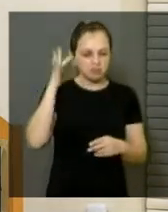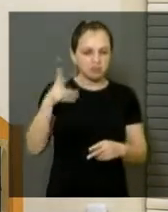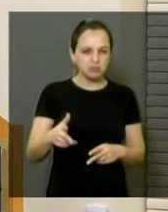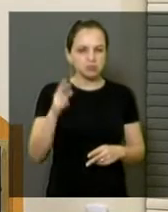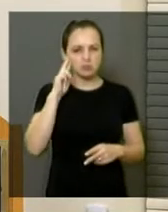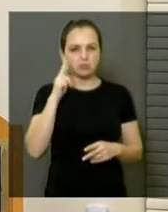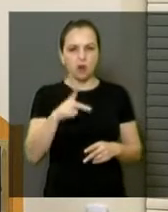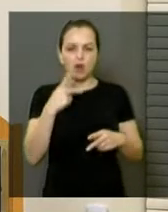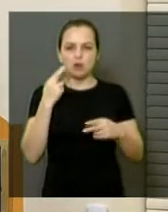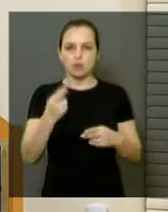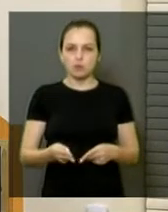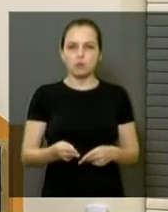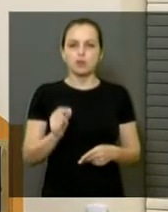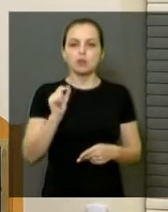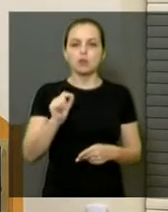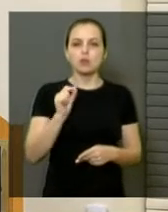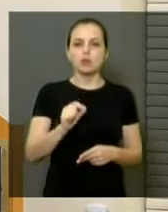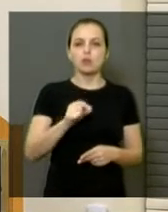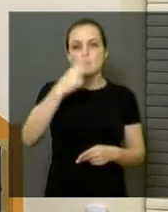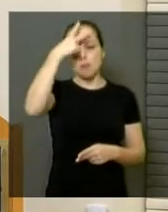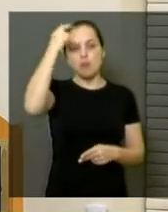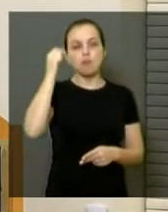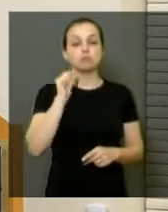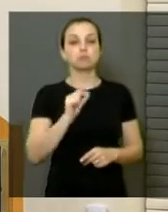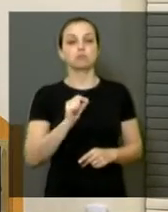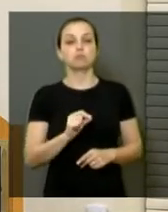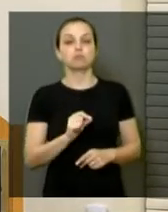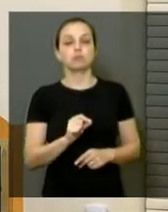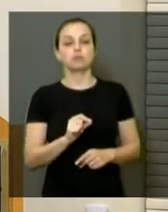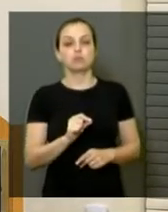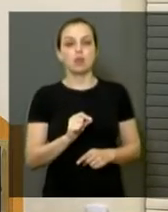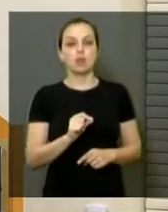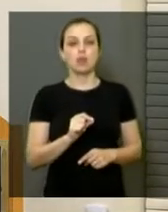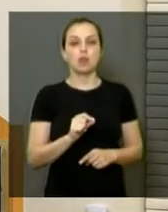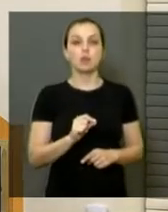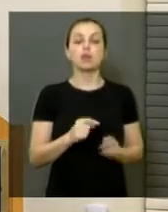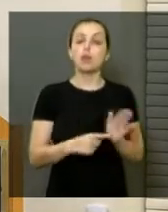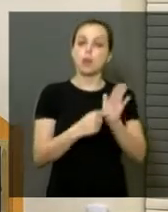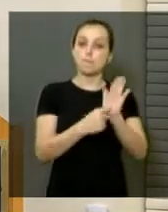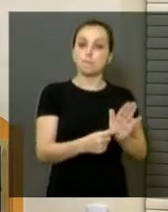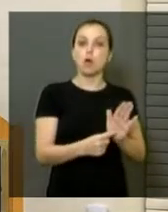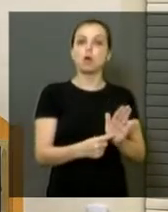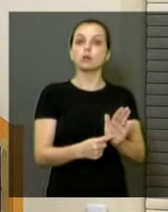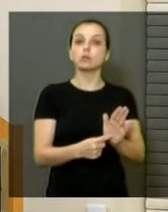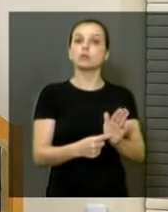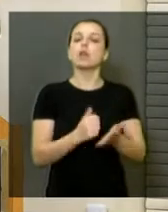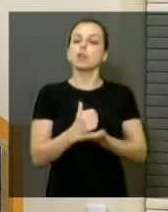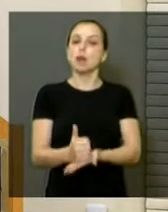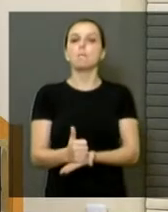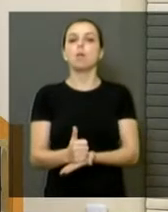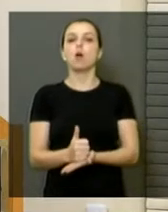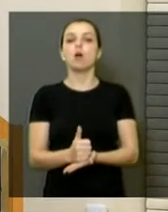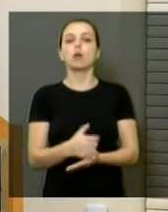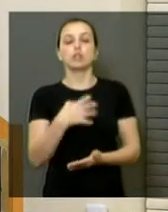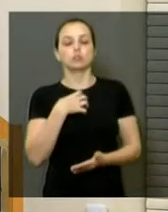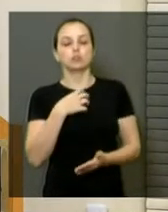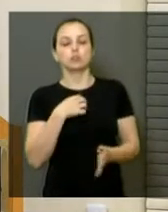não era leal. E comprova a sua lealdade da seguinte forma, eu não tenho medidas para fazer o que você